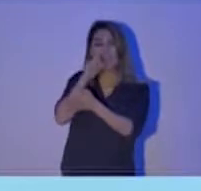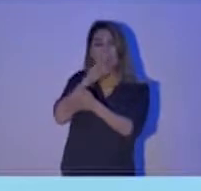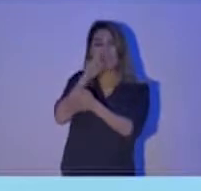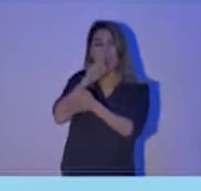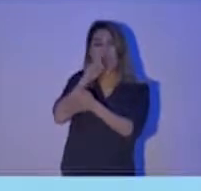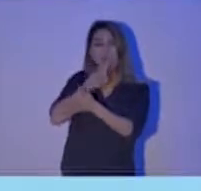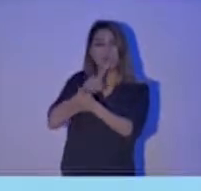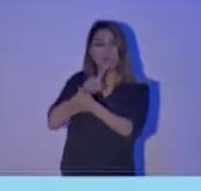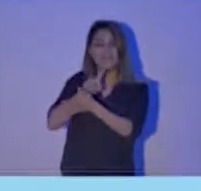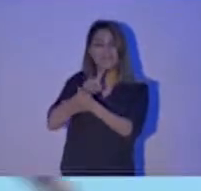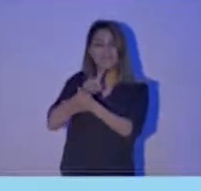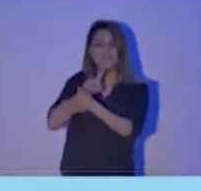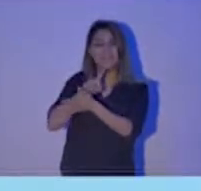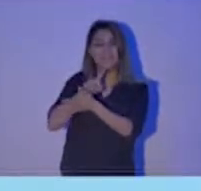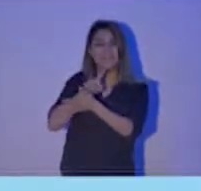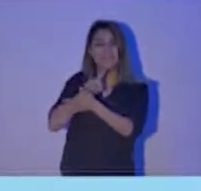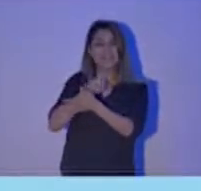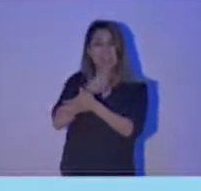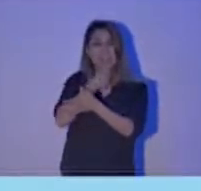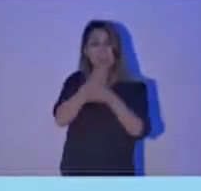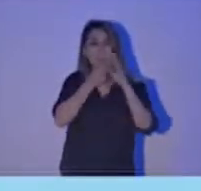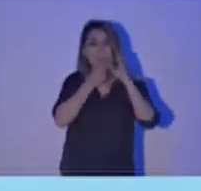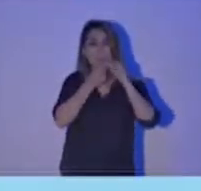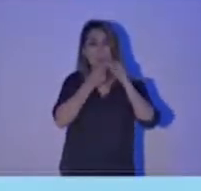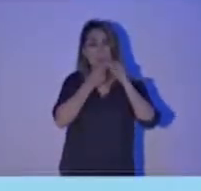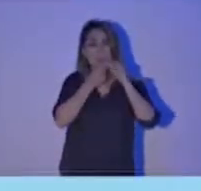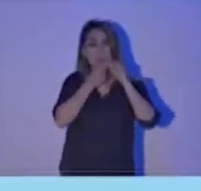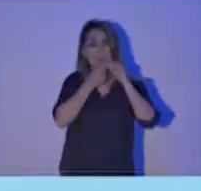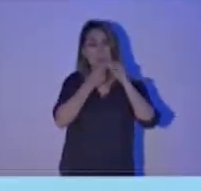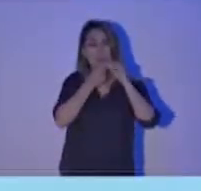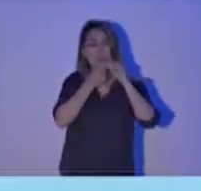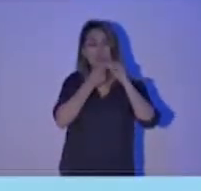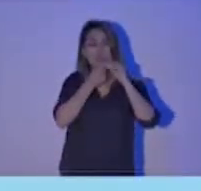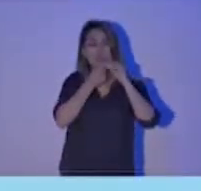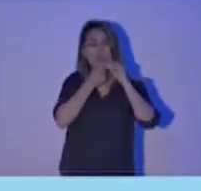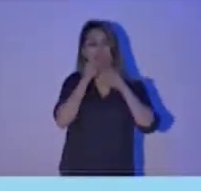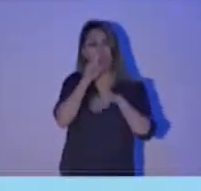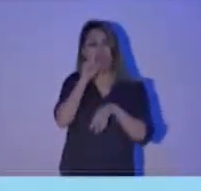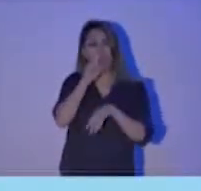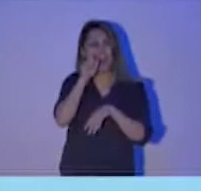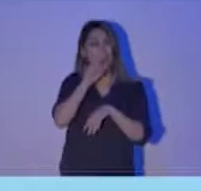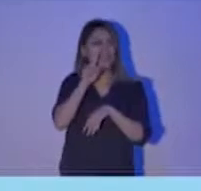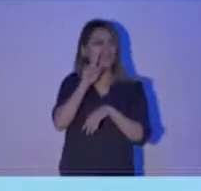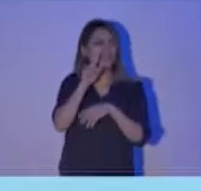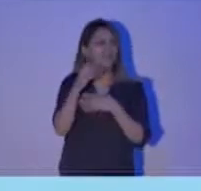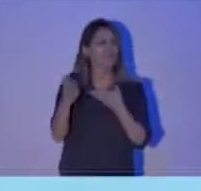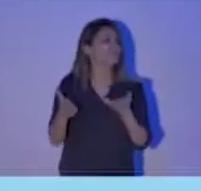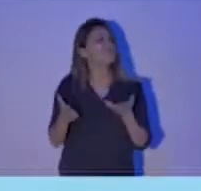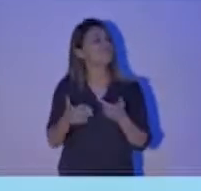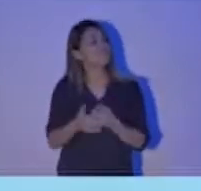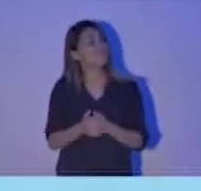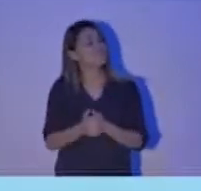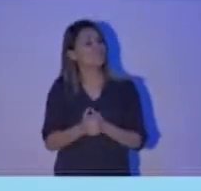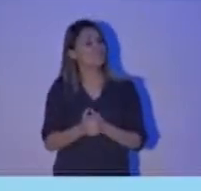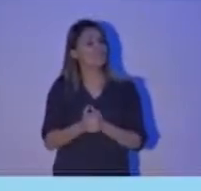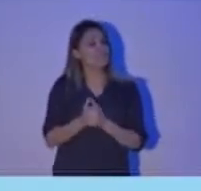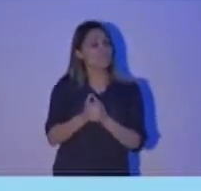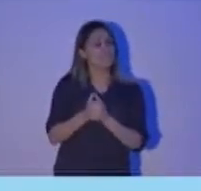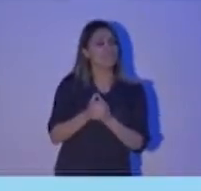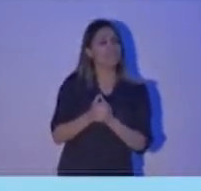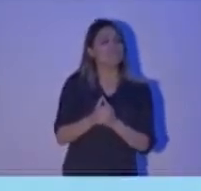Vamos lá. Senão a gente já levanta aqui, lembrar dos tempos de cursinho, né, de professor de cursinho, que você levantava e no gogó falava para 150